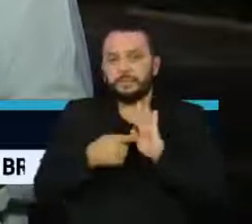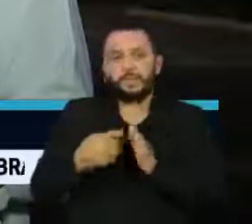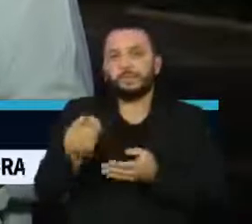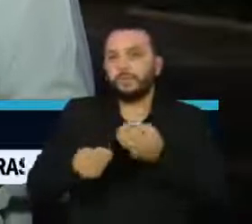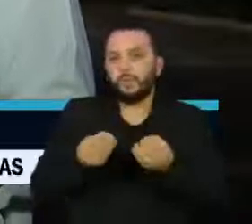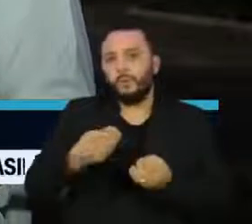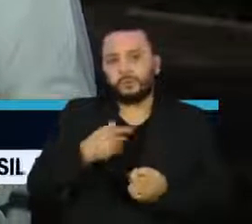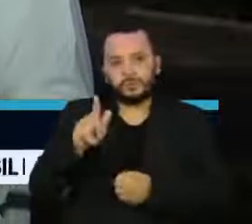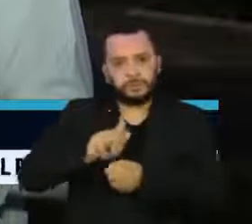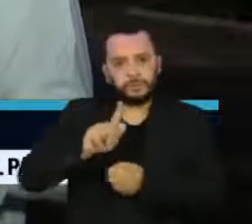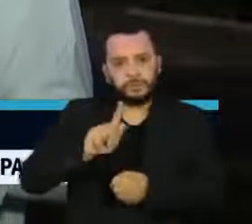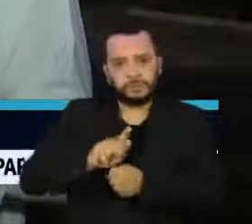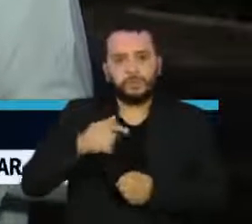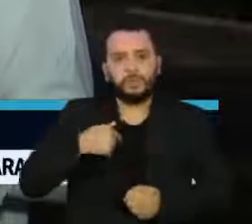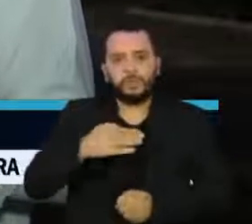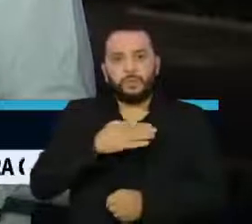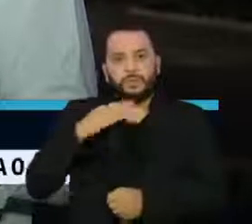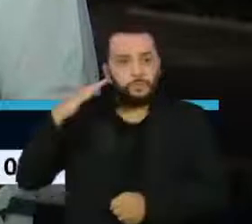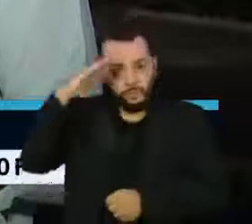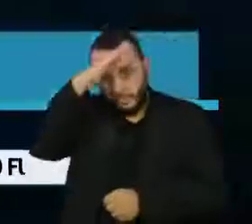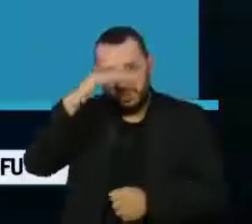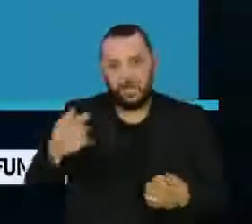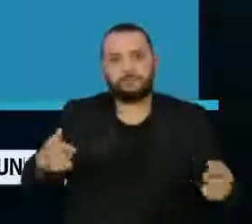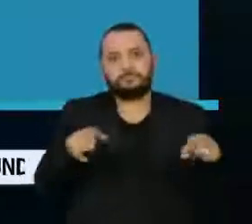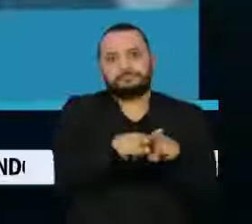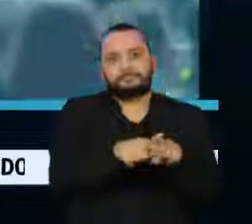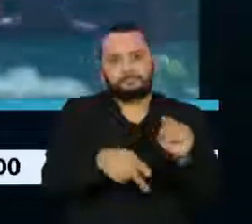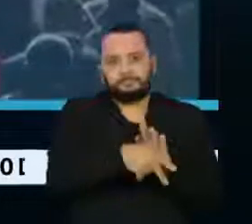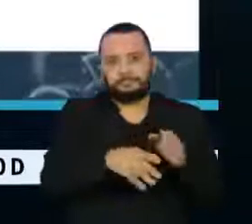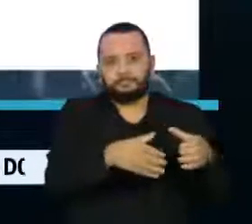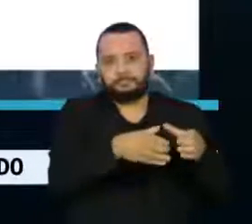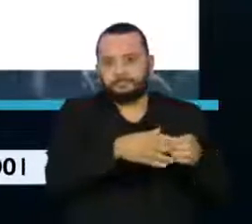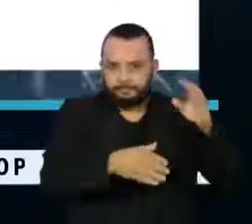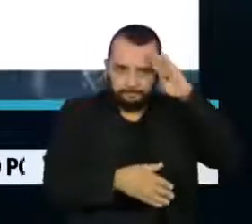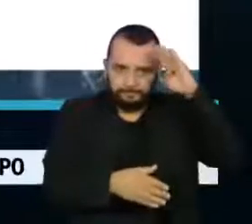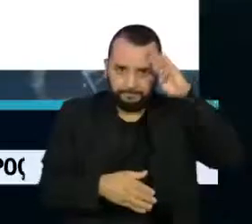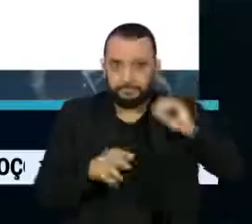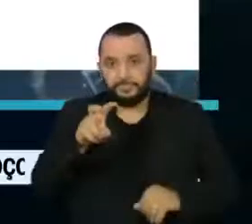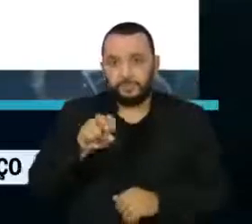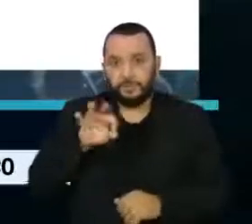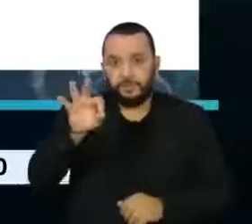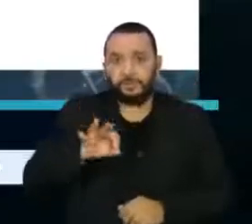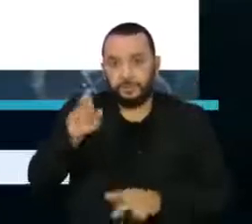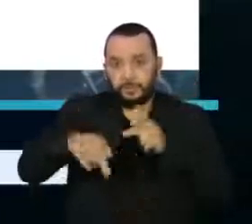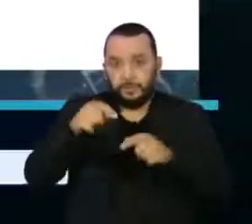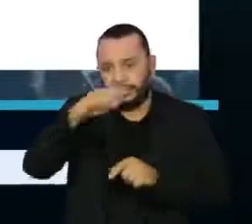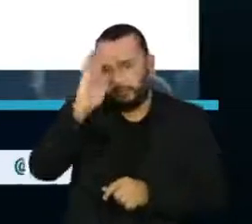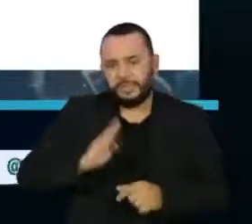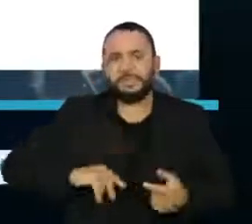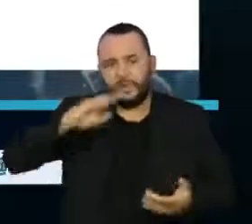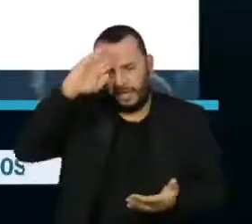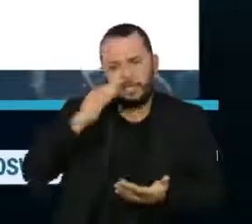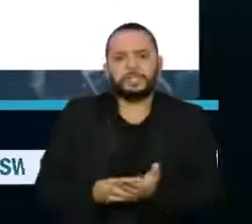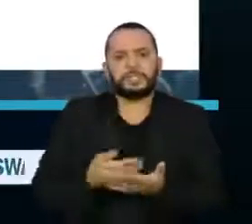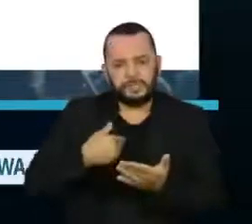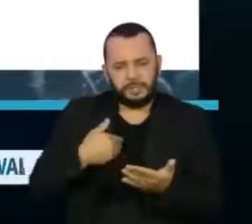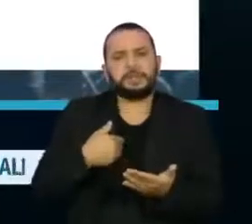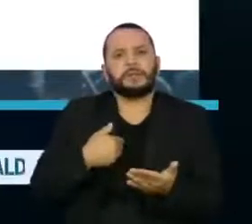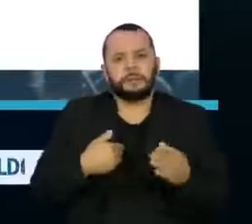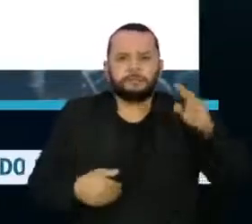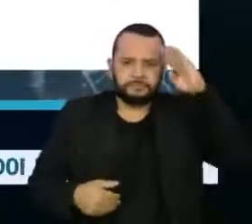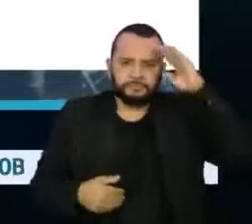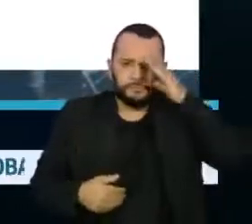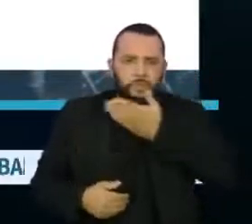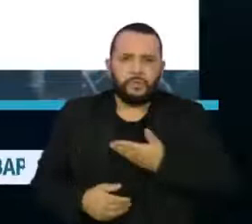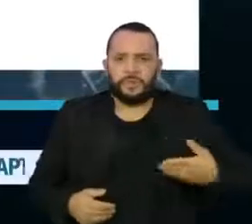gestão Bolsonaro e à ligação com os militares. De acordo com o levantamento, metade dos brasileiros dizem acreditar que a participação de militares